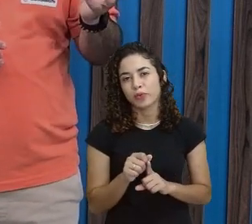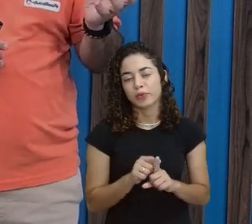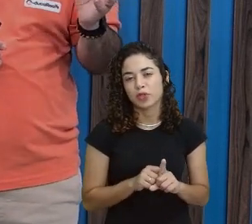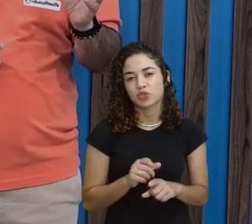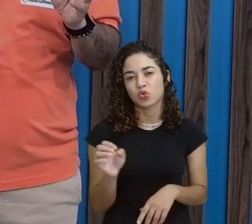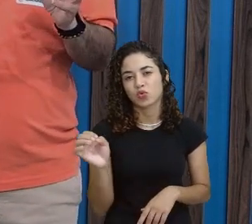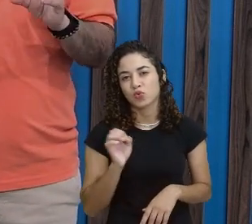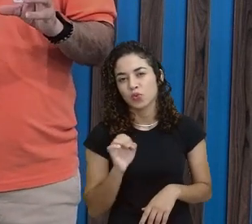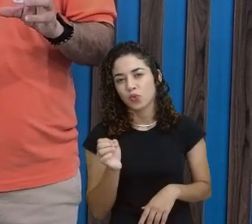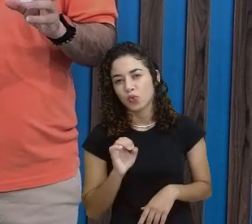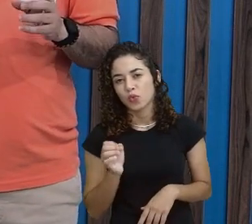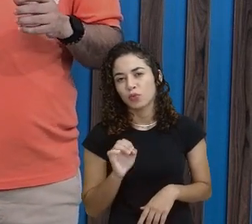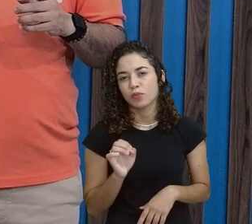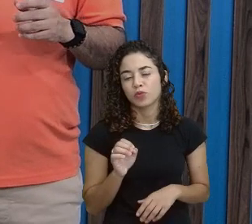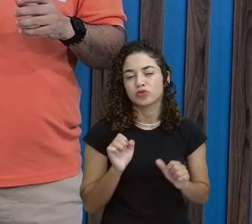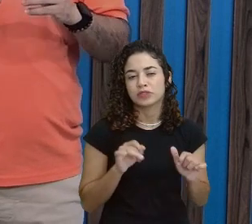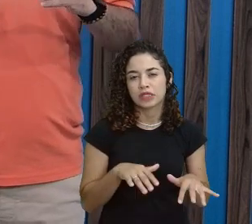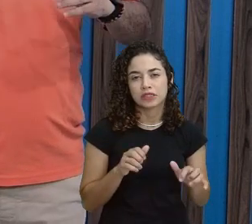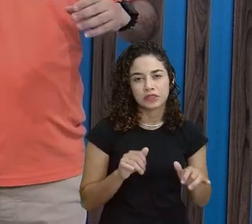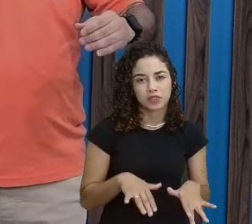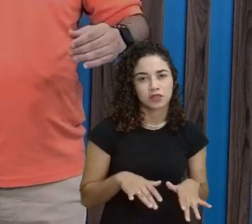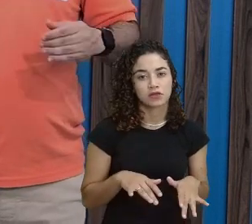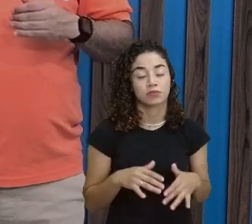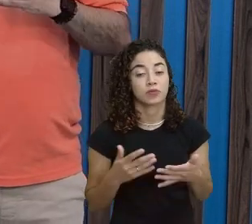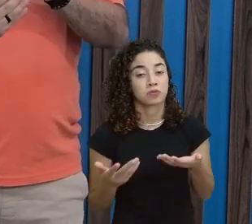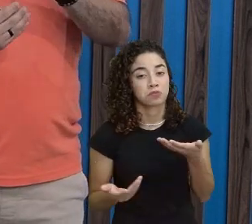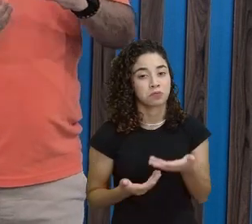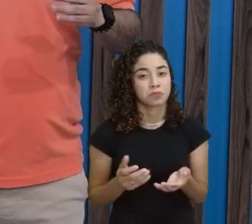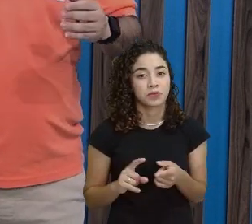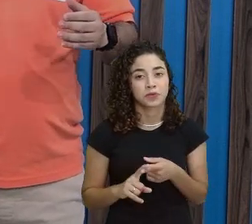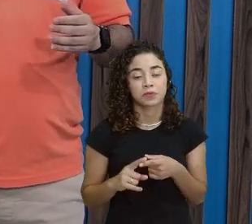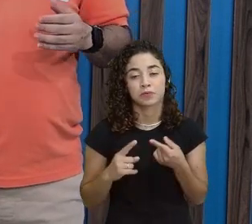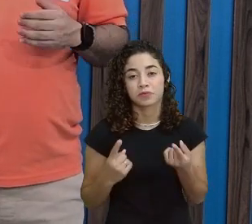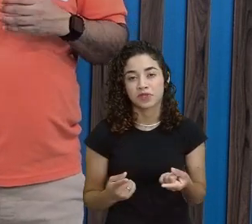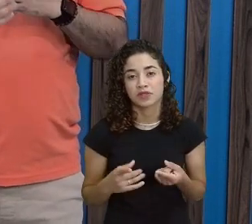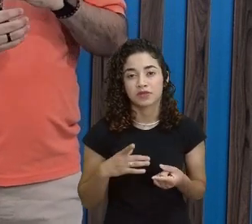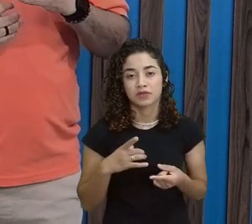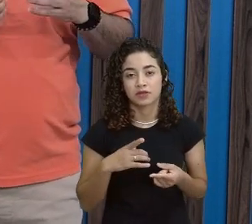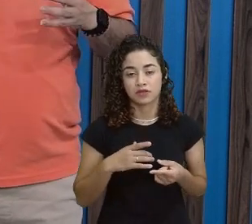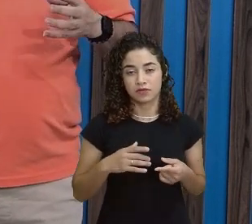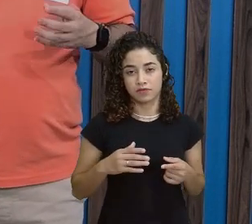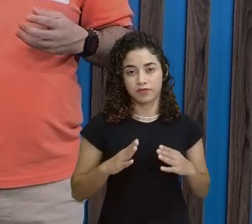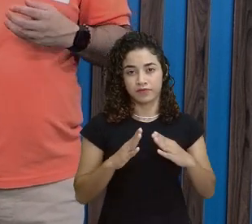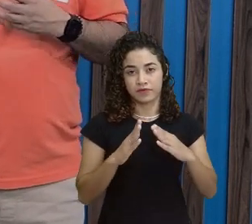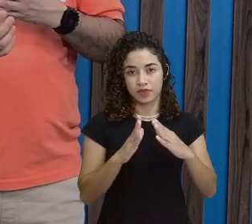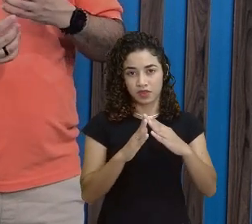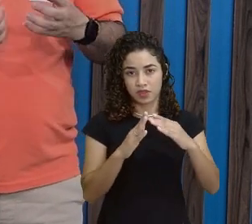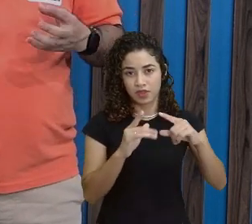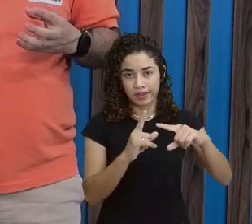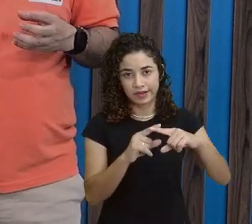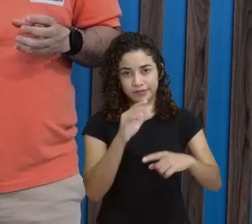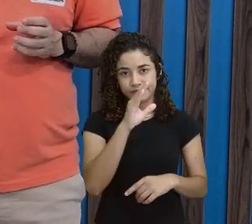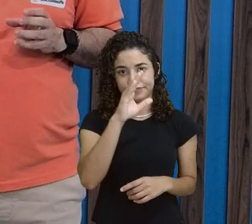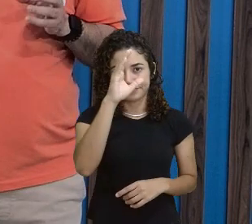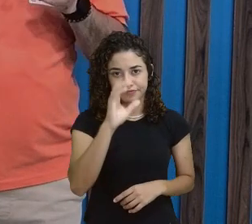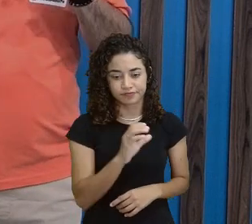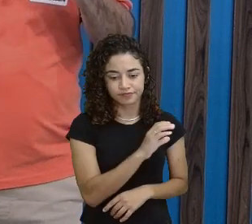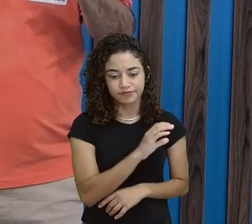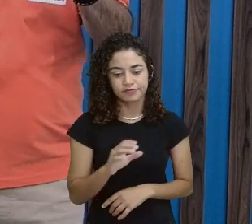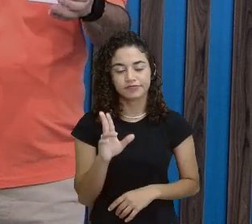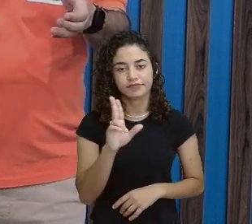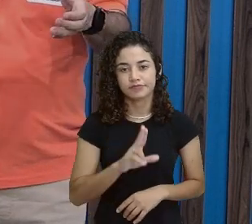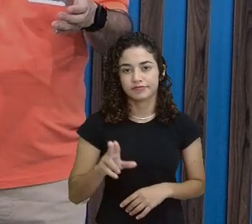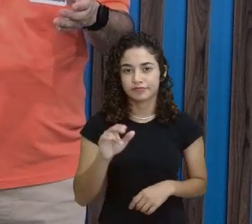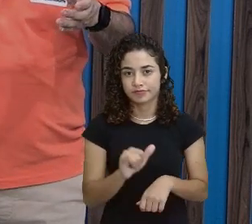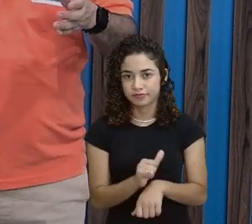Novembro, setembro, outubro, novembro. Então, mas aí, ó, os católicos eles usavam muito dessa estratégia, né?